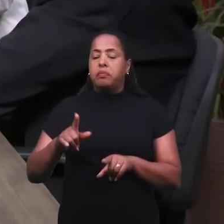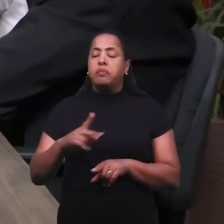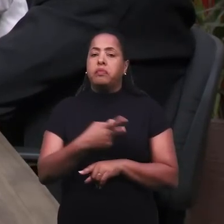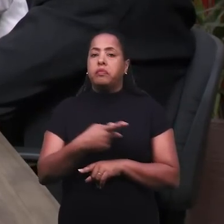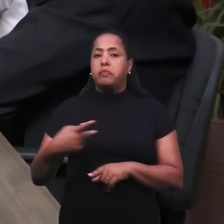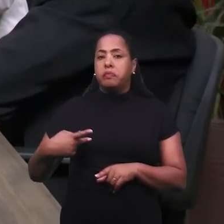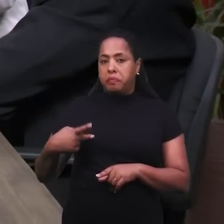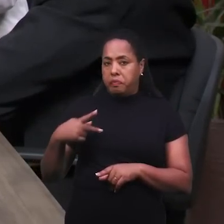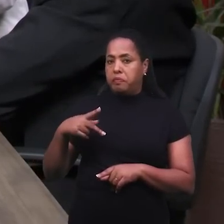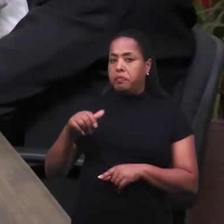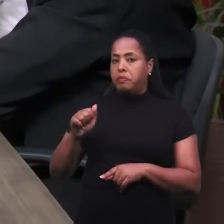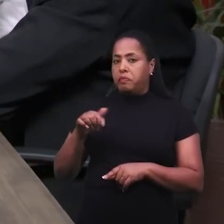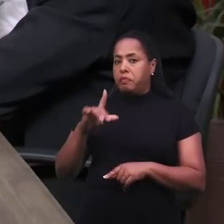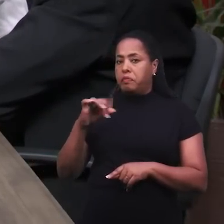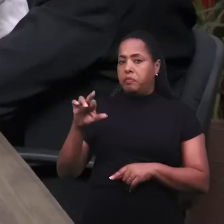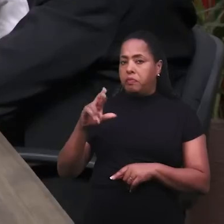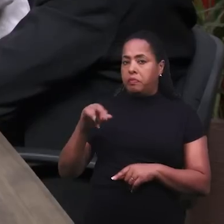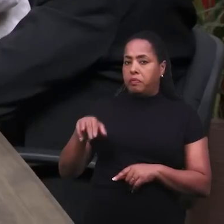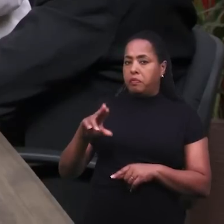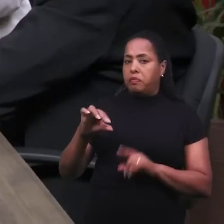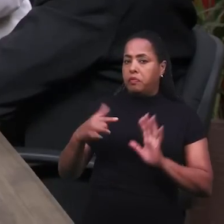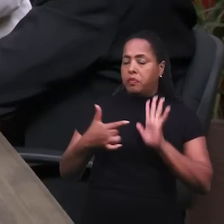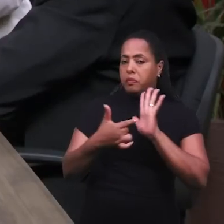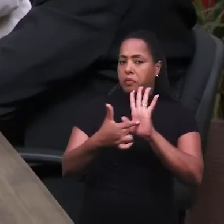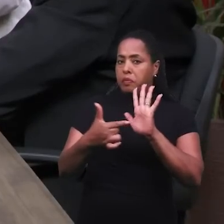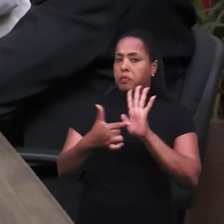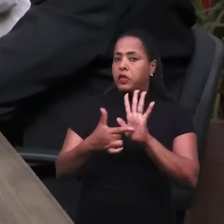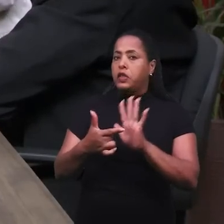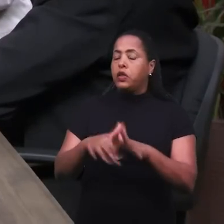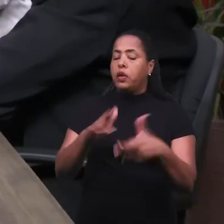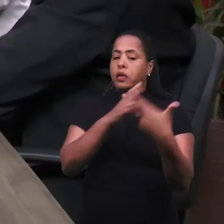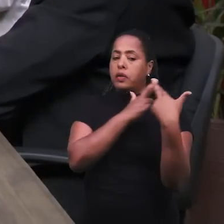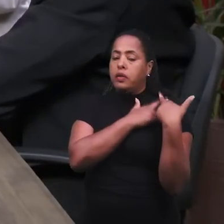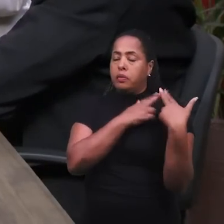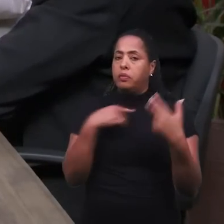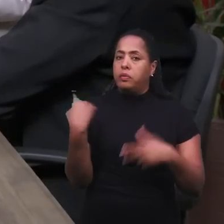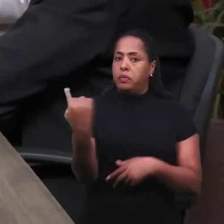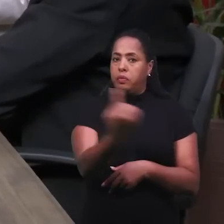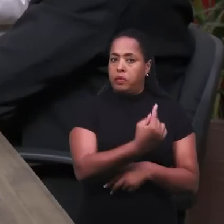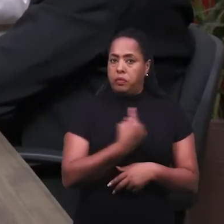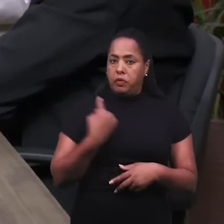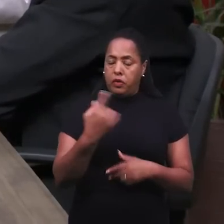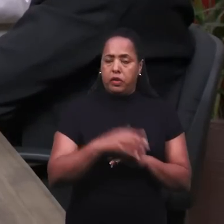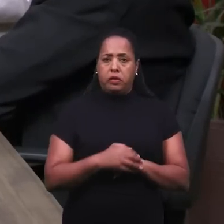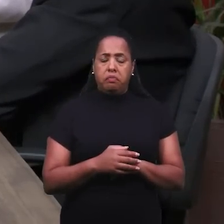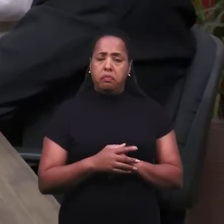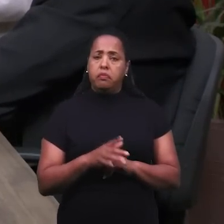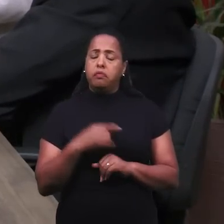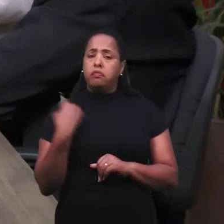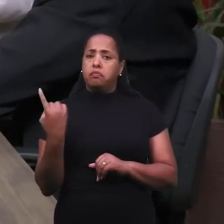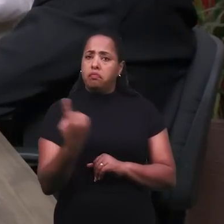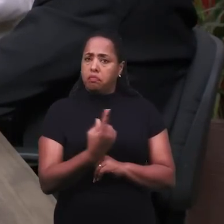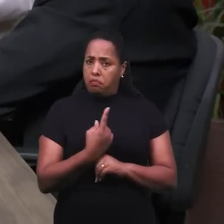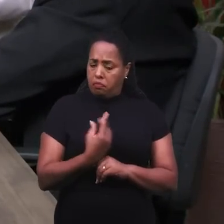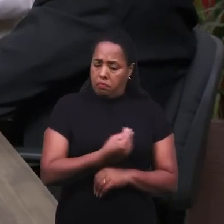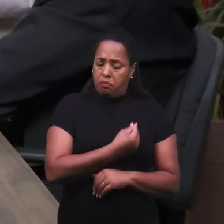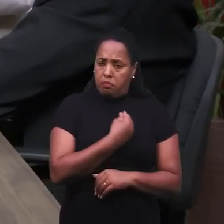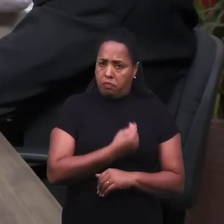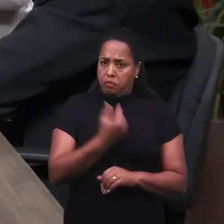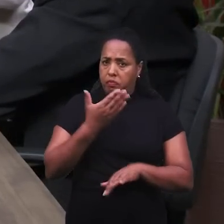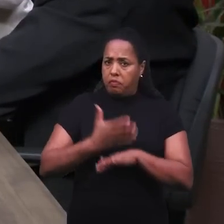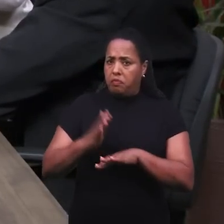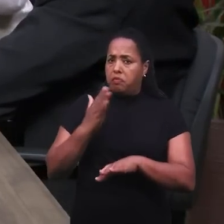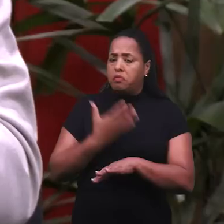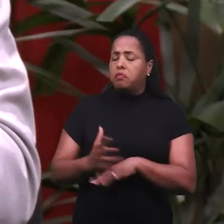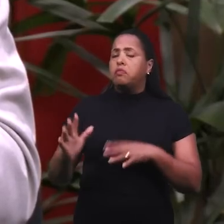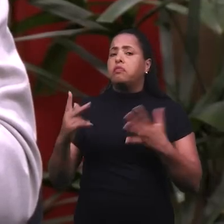pastor Adriano trouxe, do ponto de vista familiar, qual é o nosso papel. E o que nós encontramos na vida prática é o seguinte,